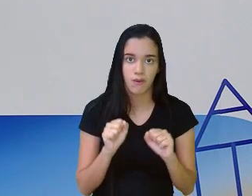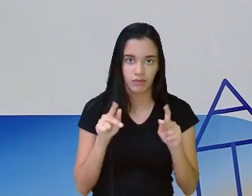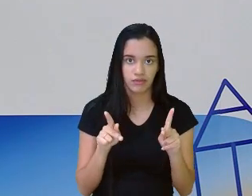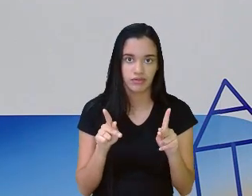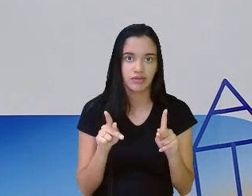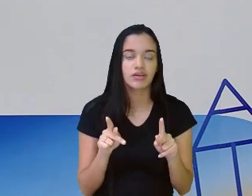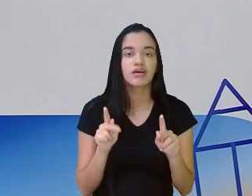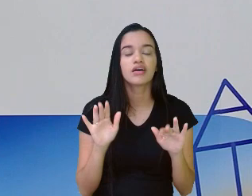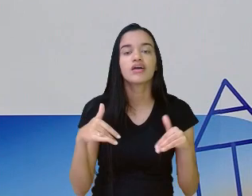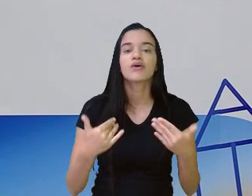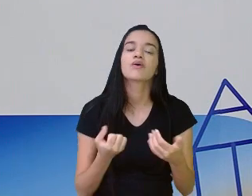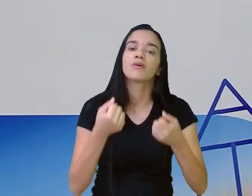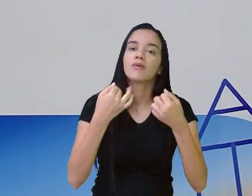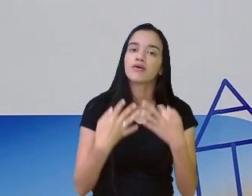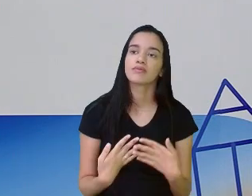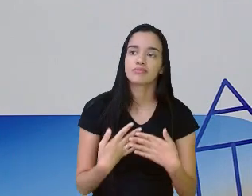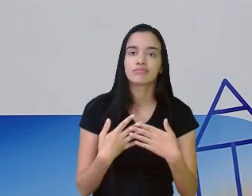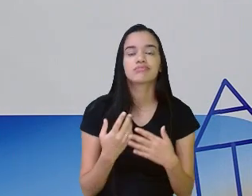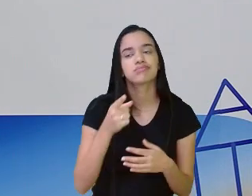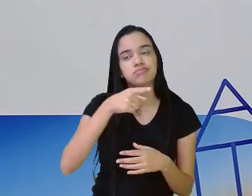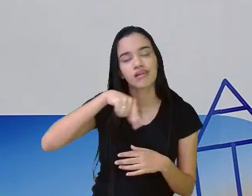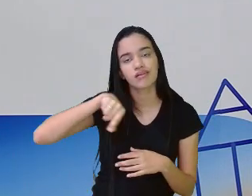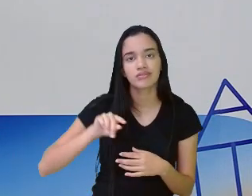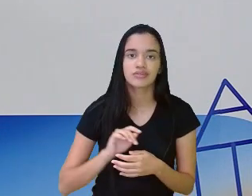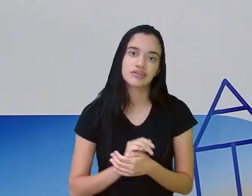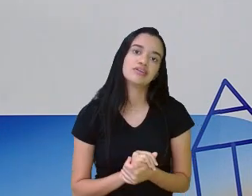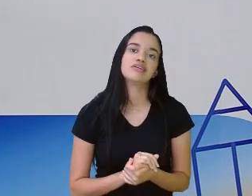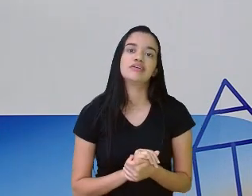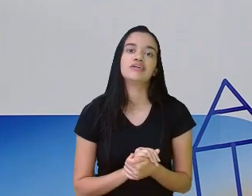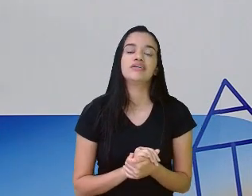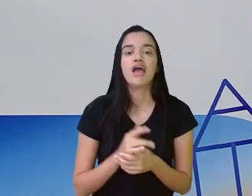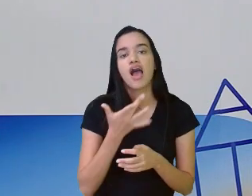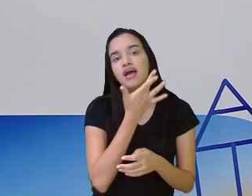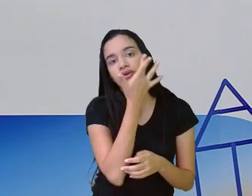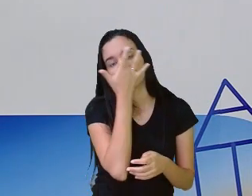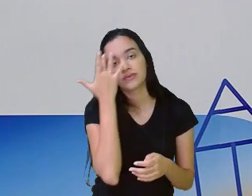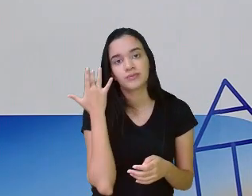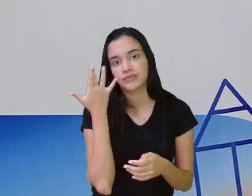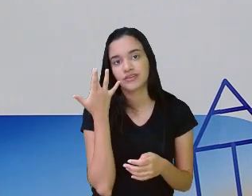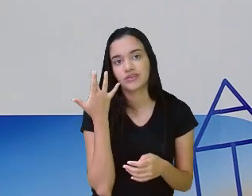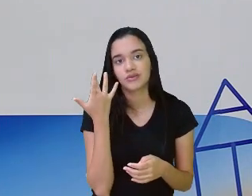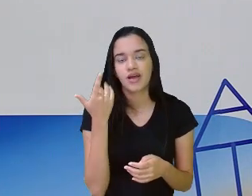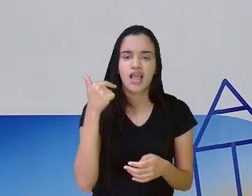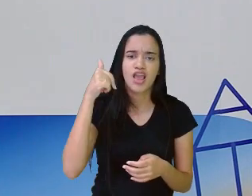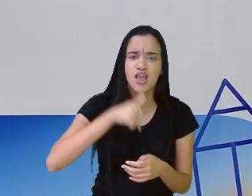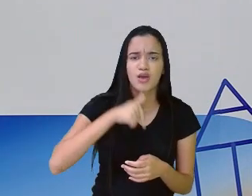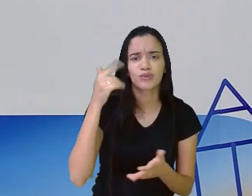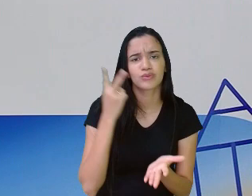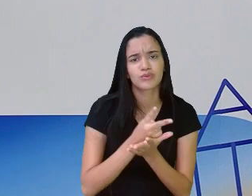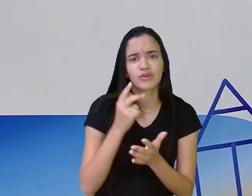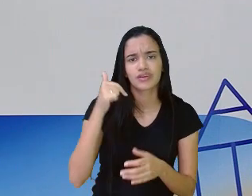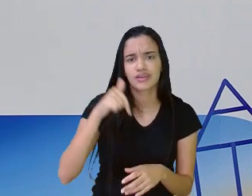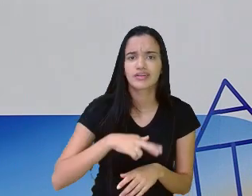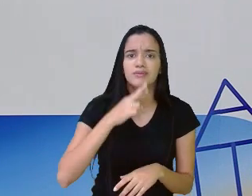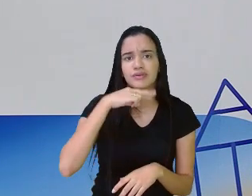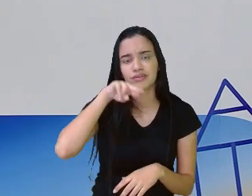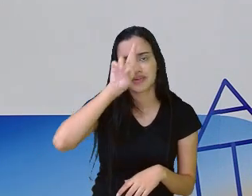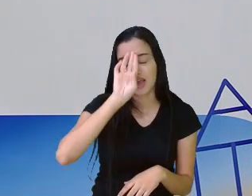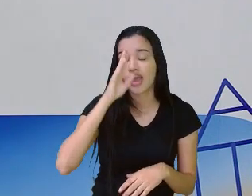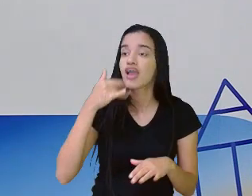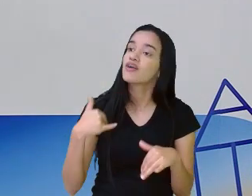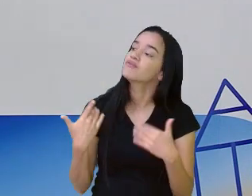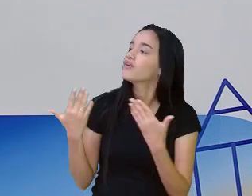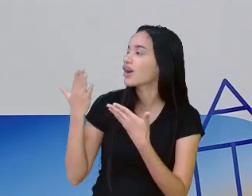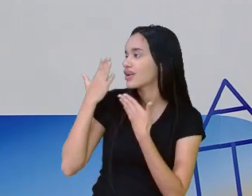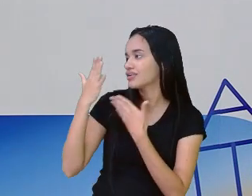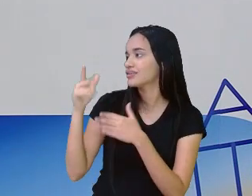beleza? Como eu tinha dito para vocês, né? As pessoas não deixam eu ficar aqui até meio-dia. Então eu vou agradecer